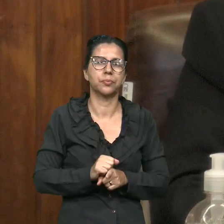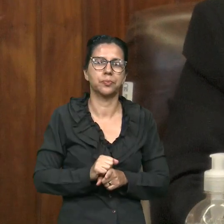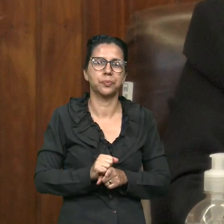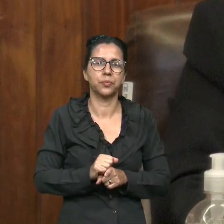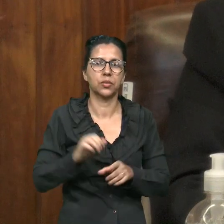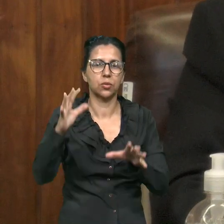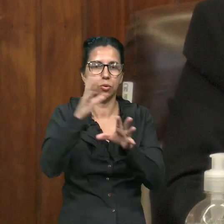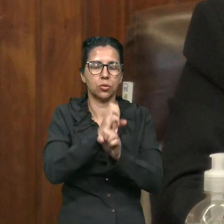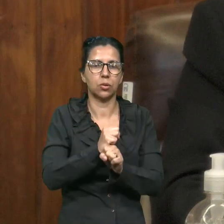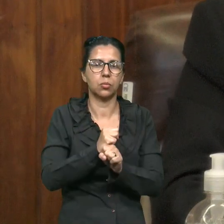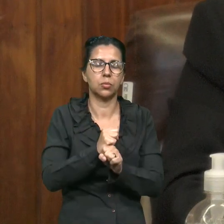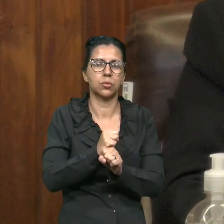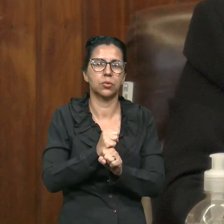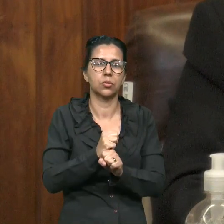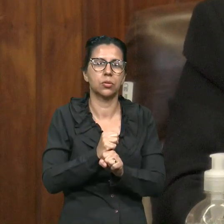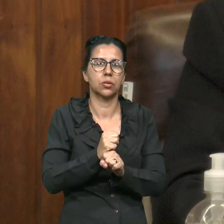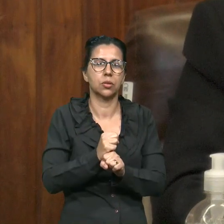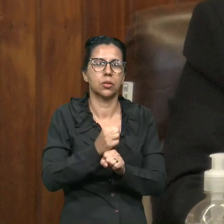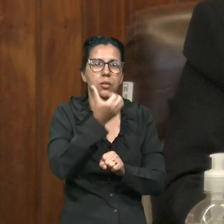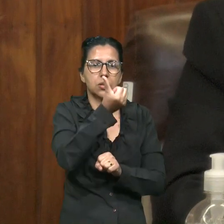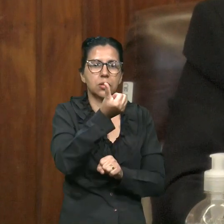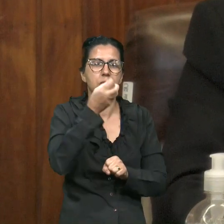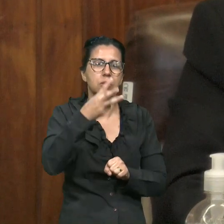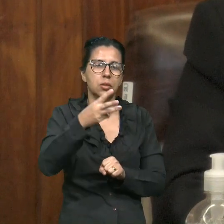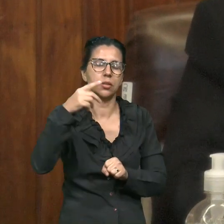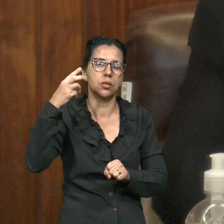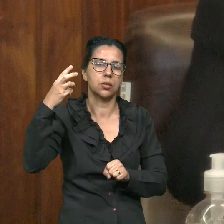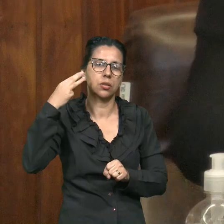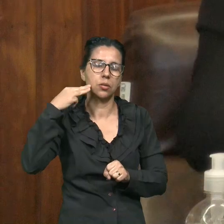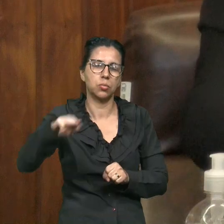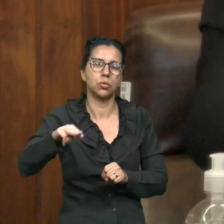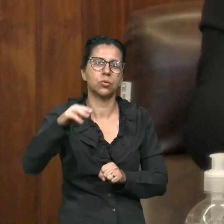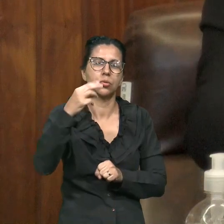R$ 12.629,16. Valor total até o momento,